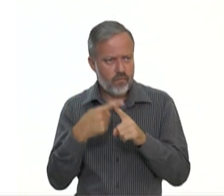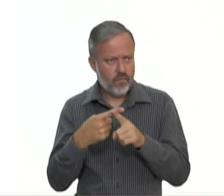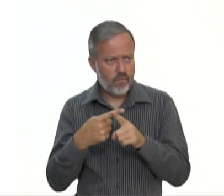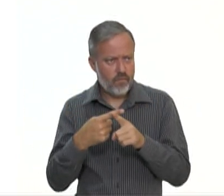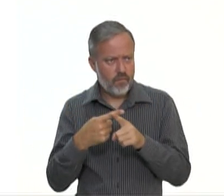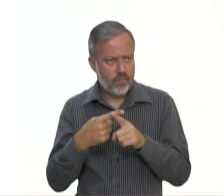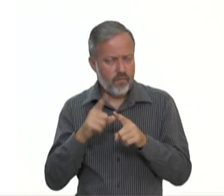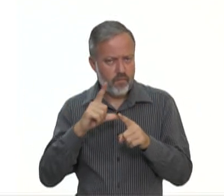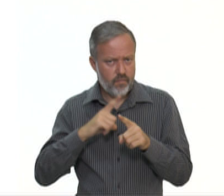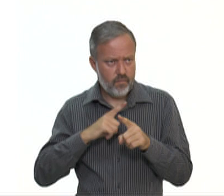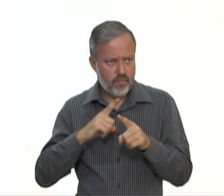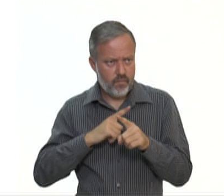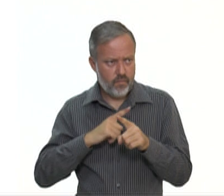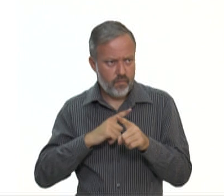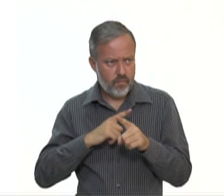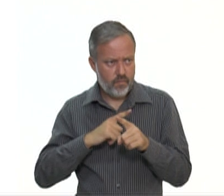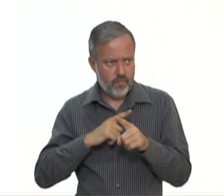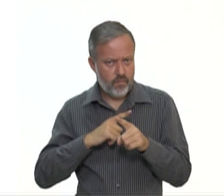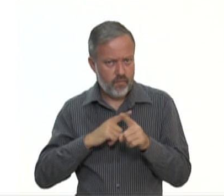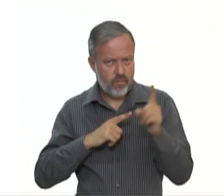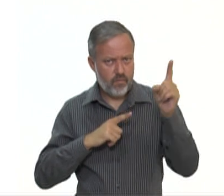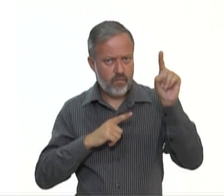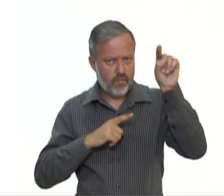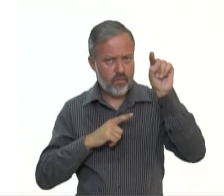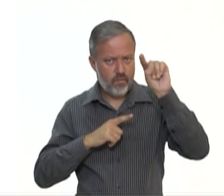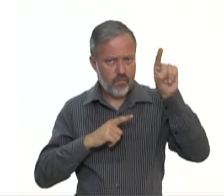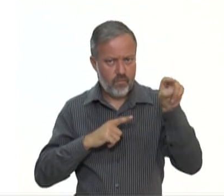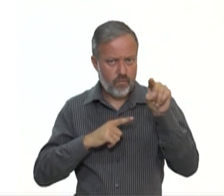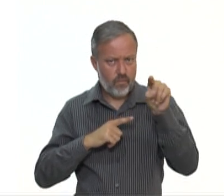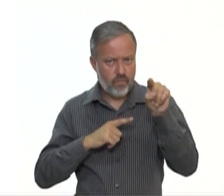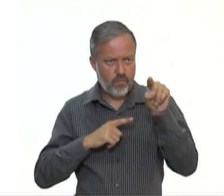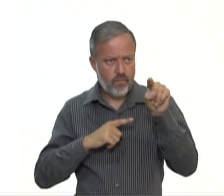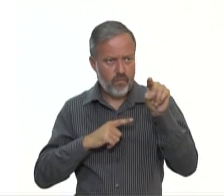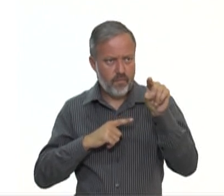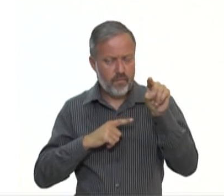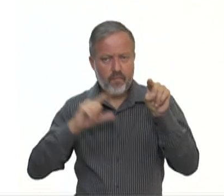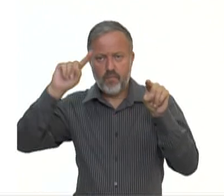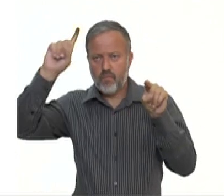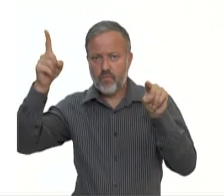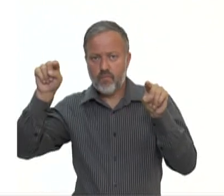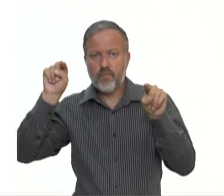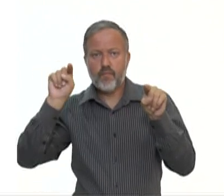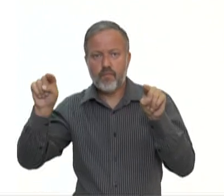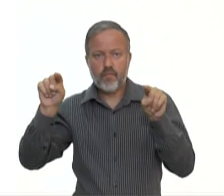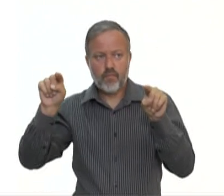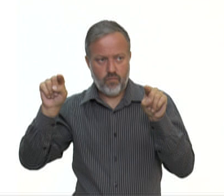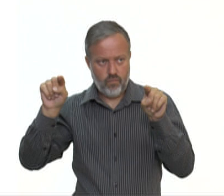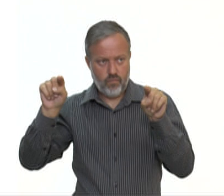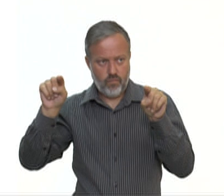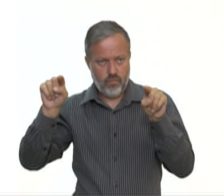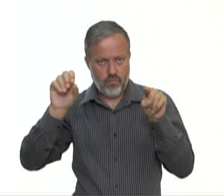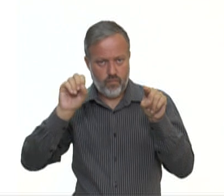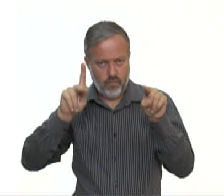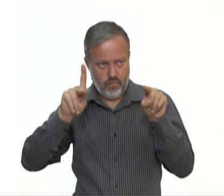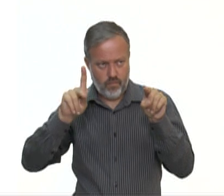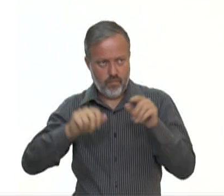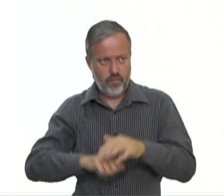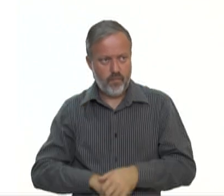de essas palavras levarem acento e terem essa forma estrutural ali das interrogações,